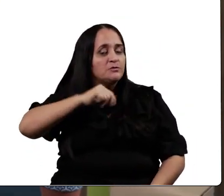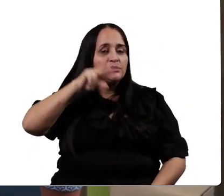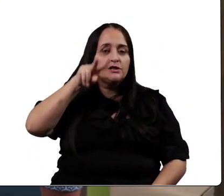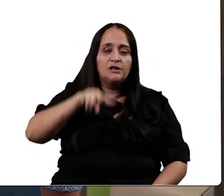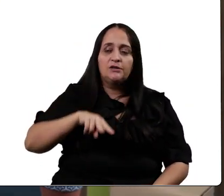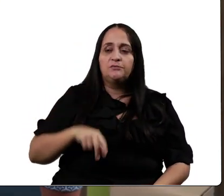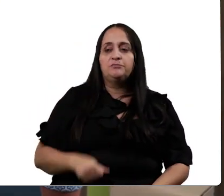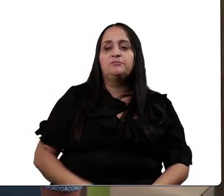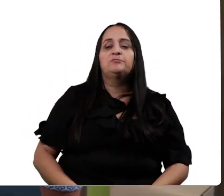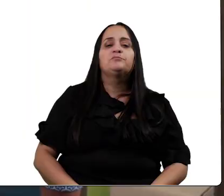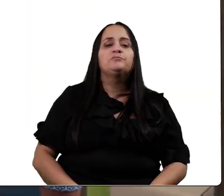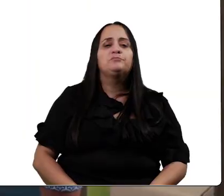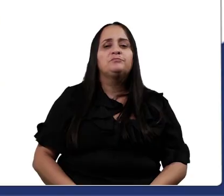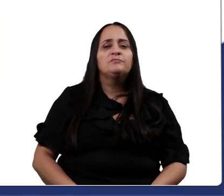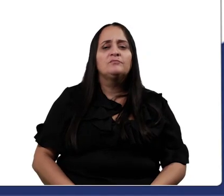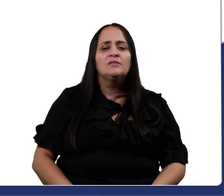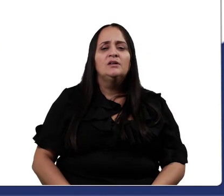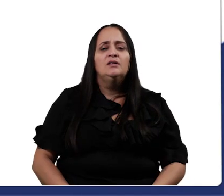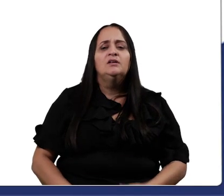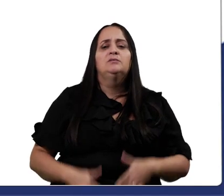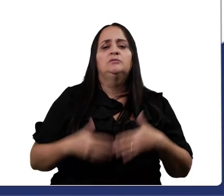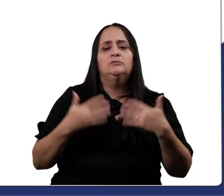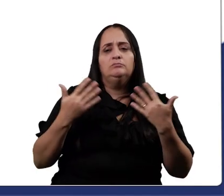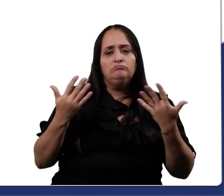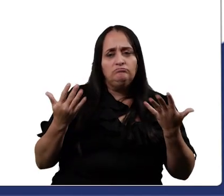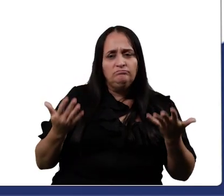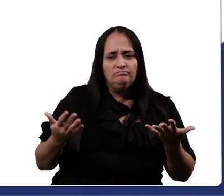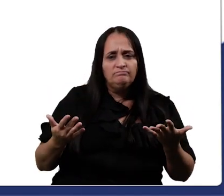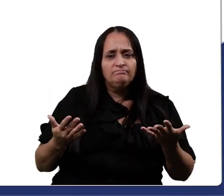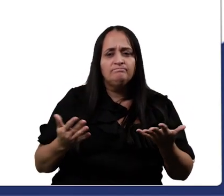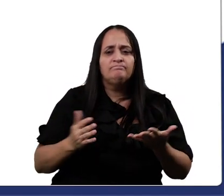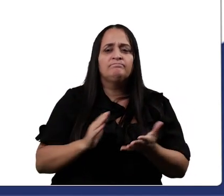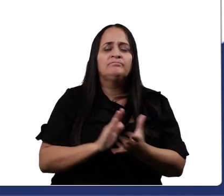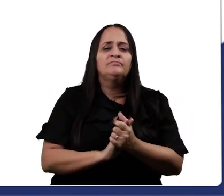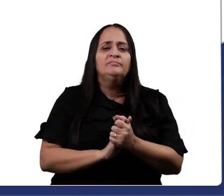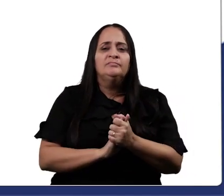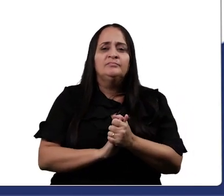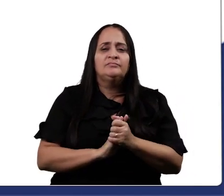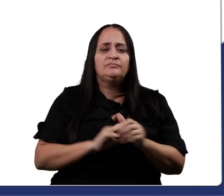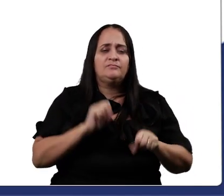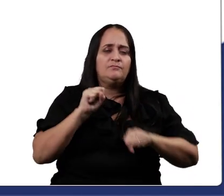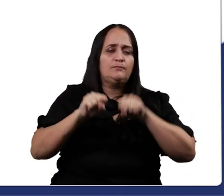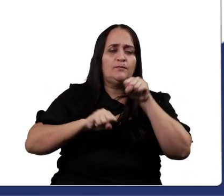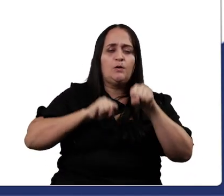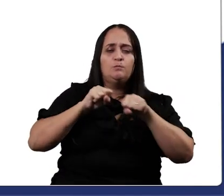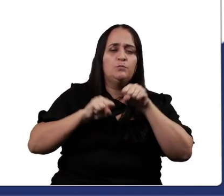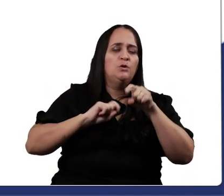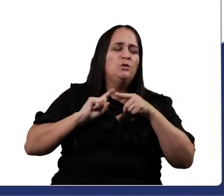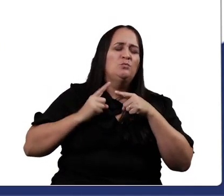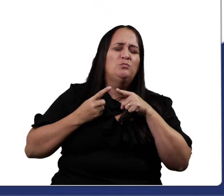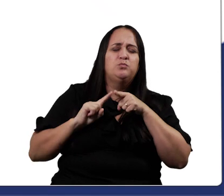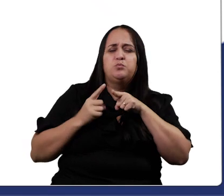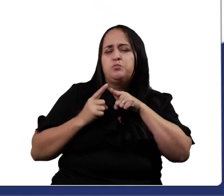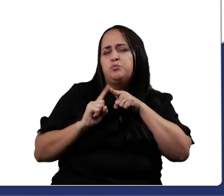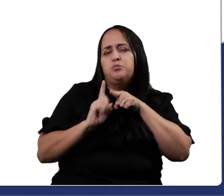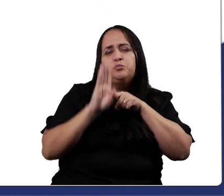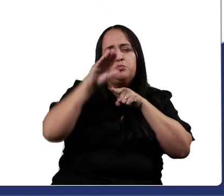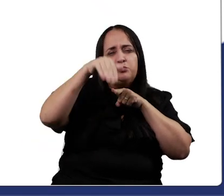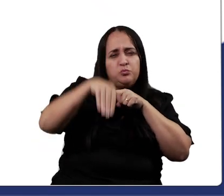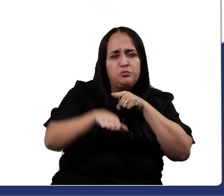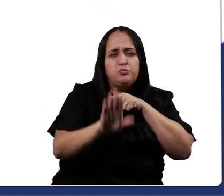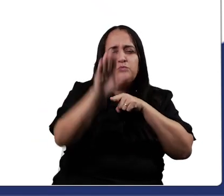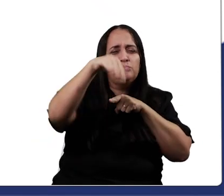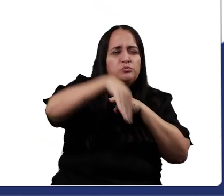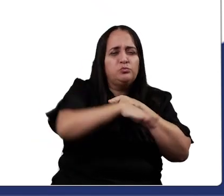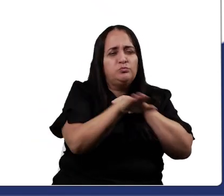ler a notícia. Pois é, quando os circuitos são longos e os